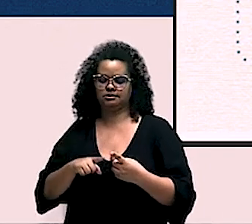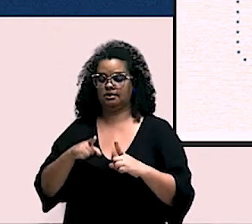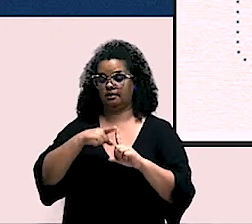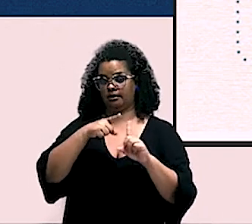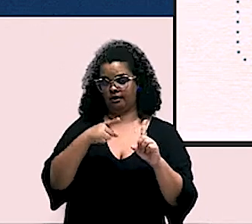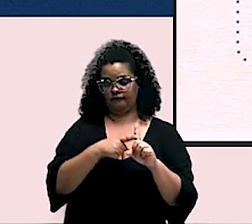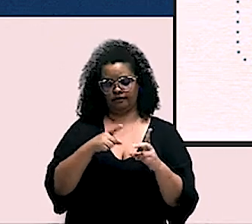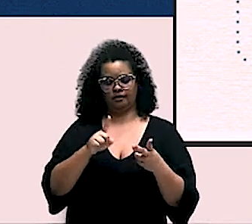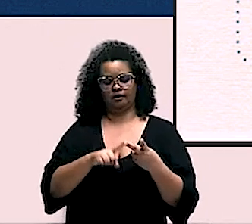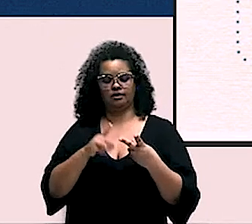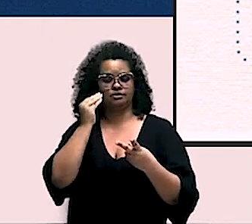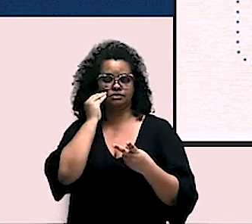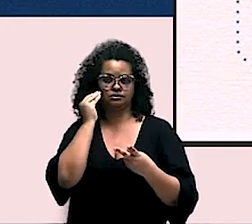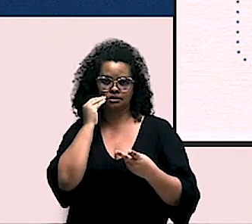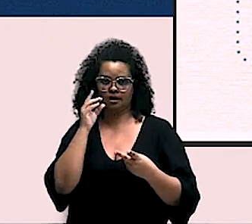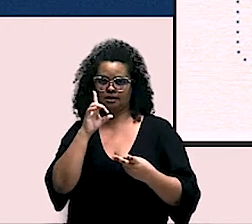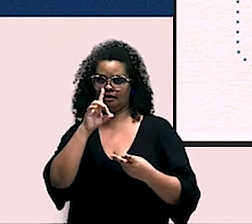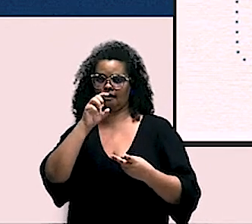HIV, hepatite B.